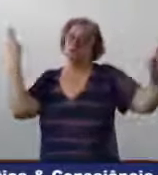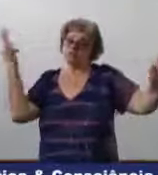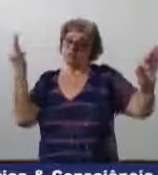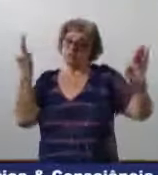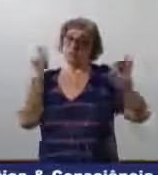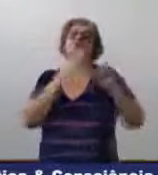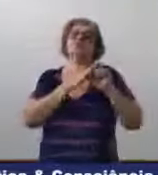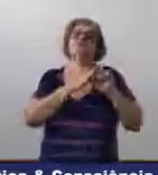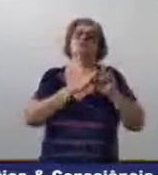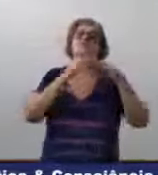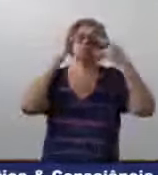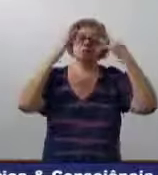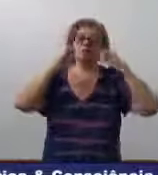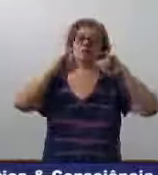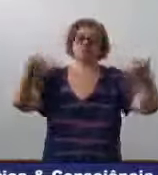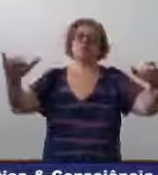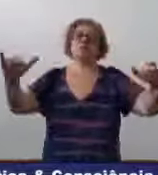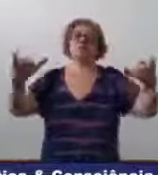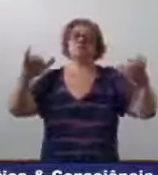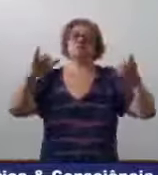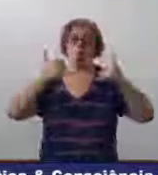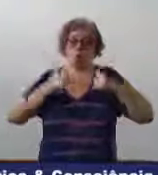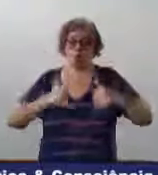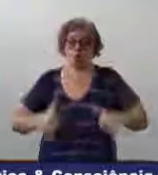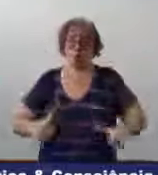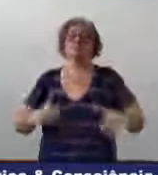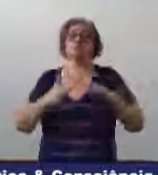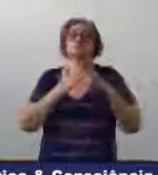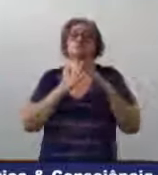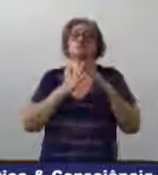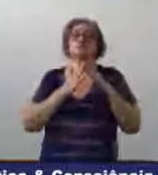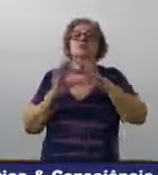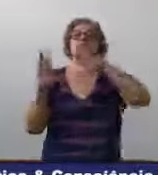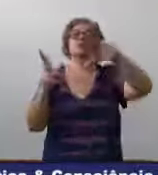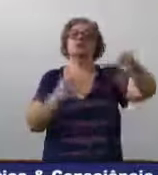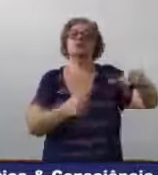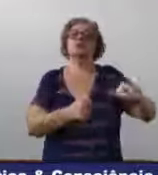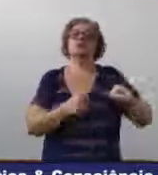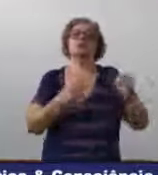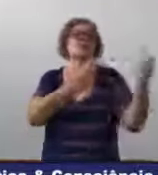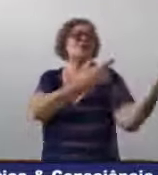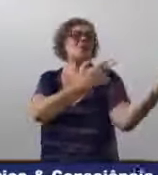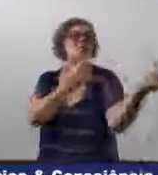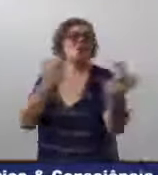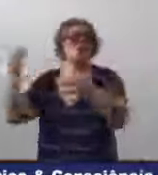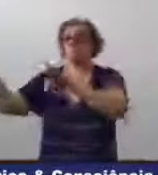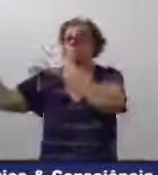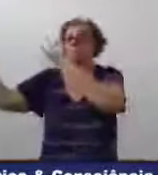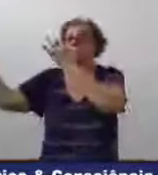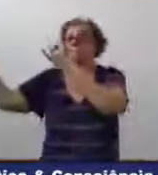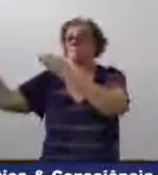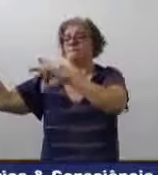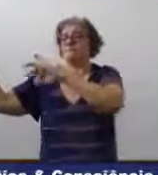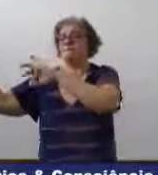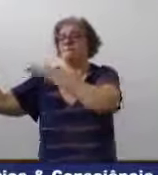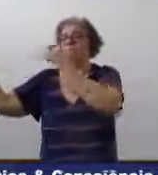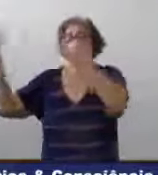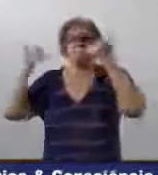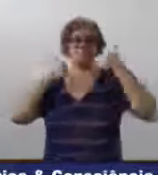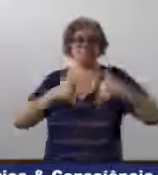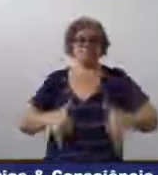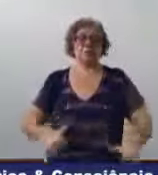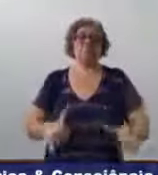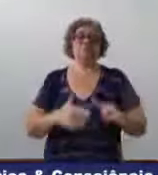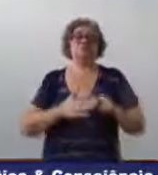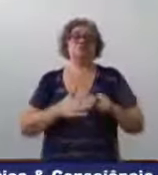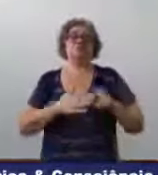são energia e intenção. Exatamente o mesmo que eu precisaria para tocar o violino. Energia.